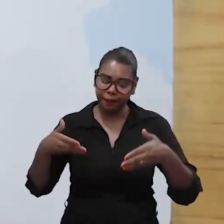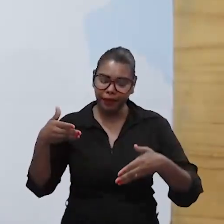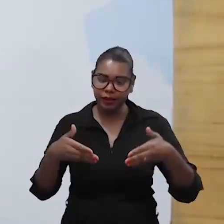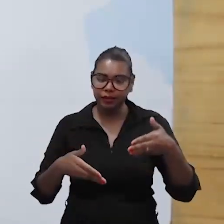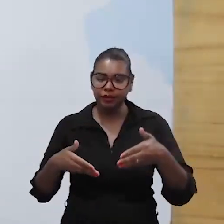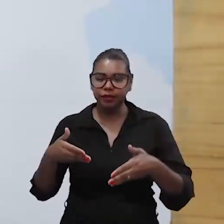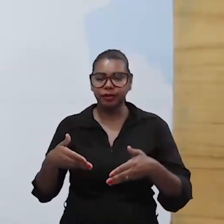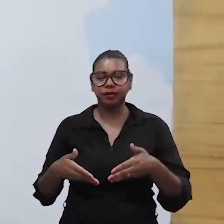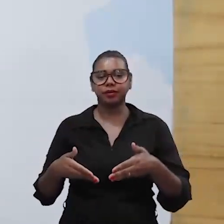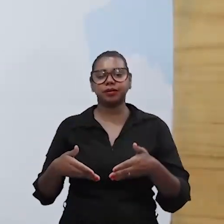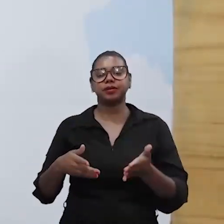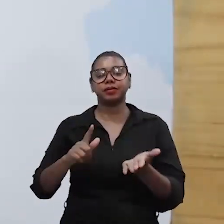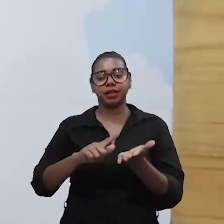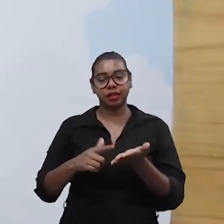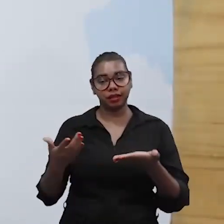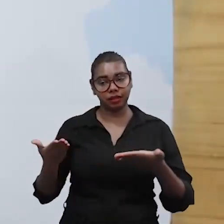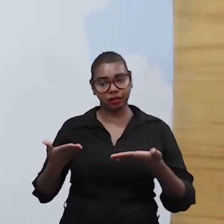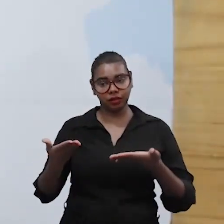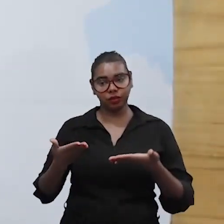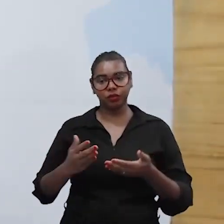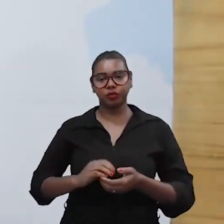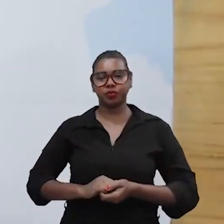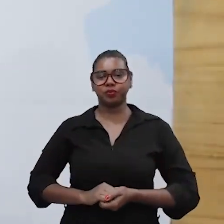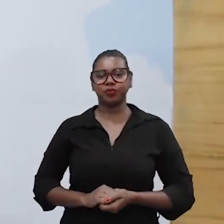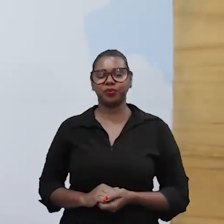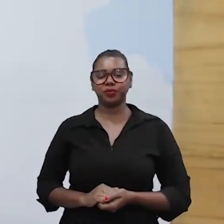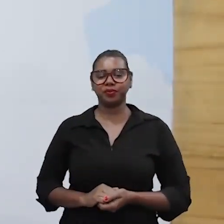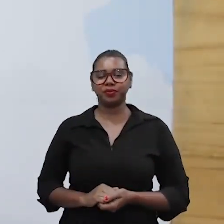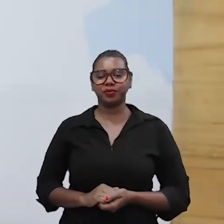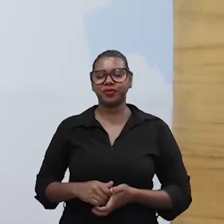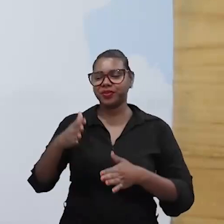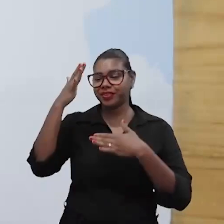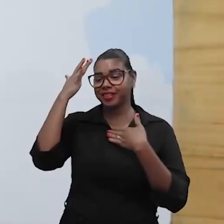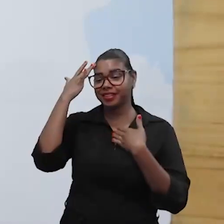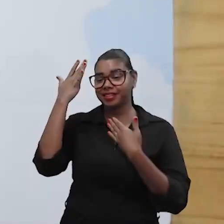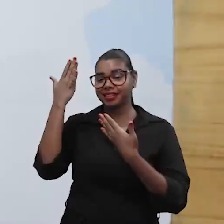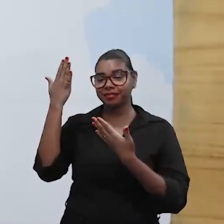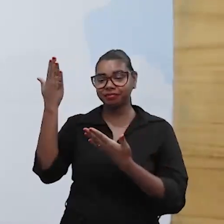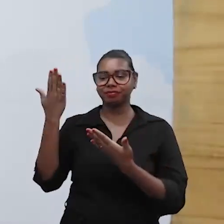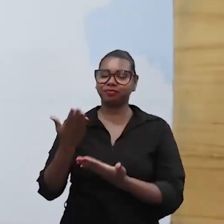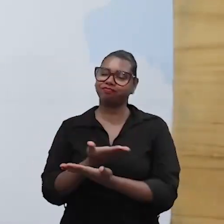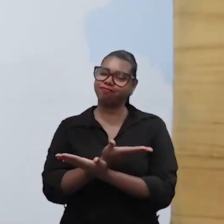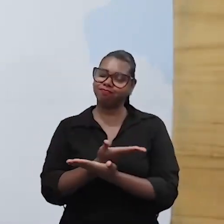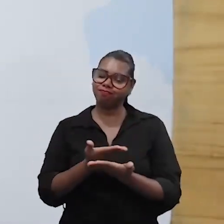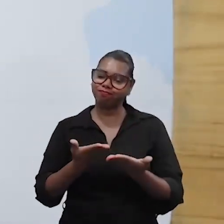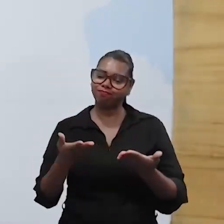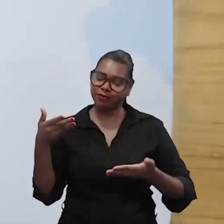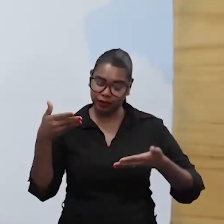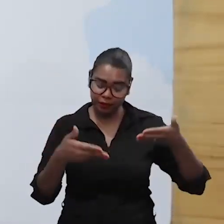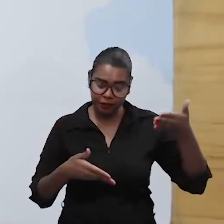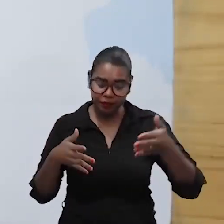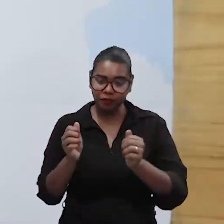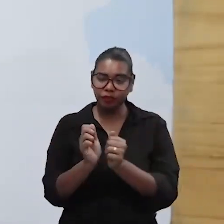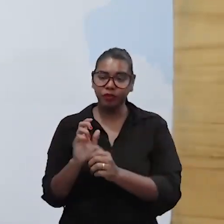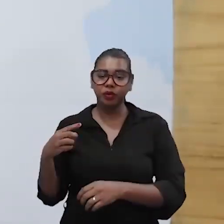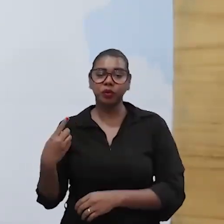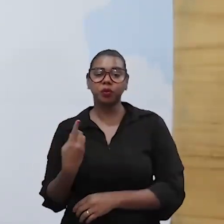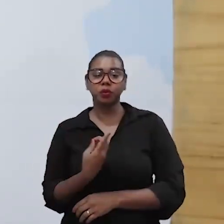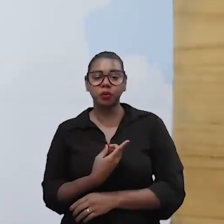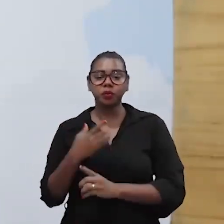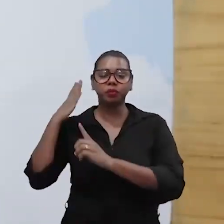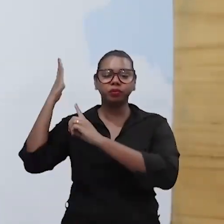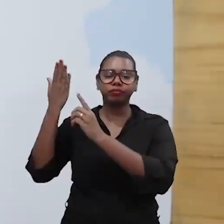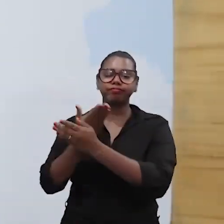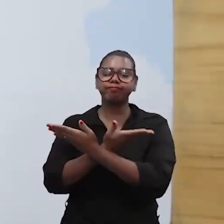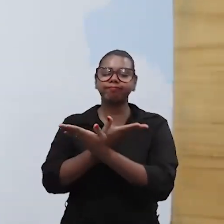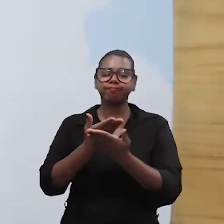participação na data de hoje, tá bom? Eu quero agradecer novamente, né, por você estar aqui participando junto conosco. Quero agradecer também a